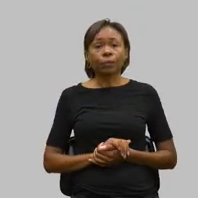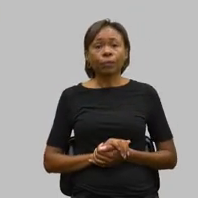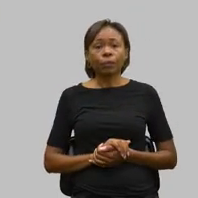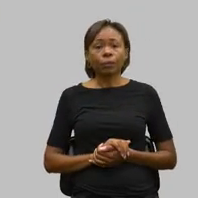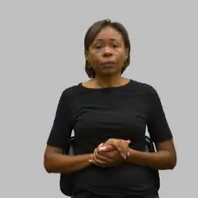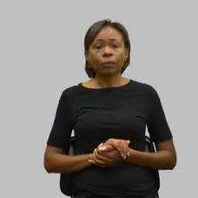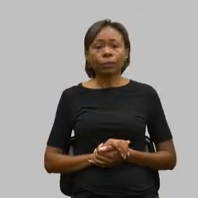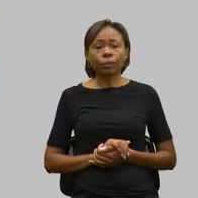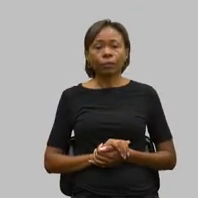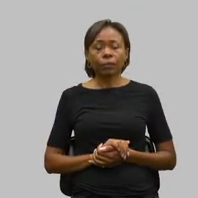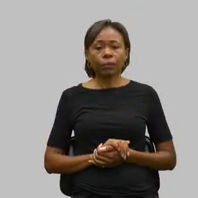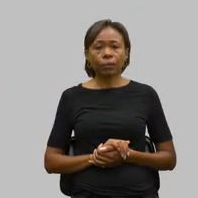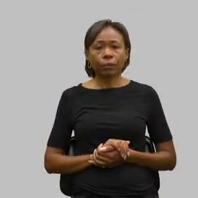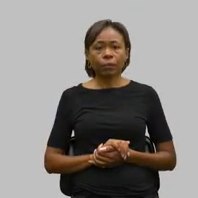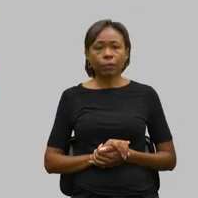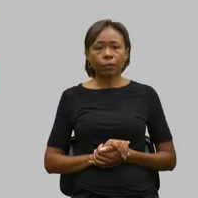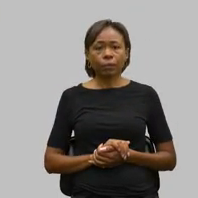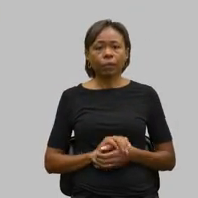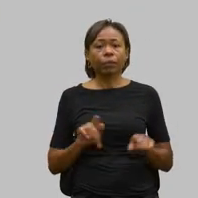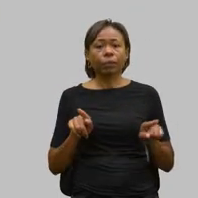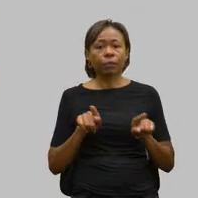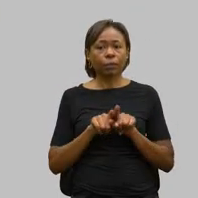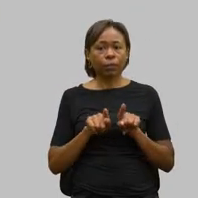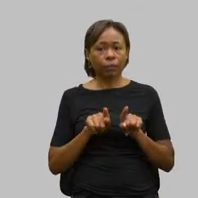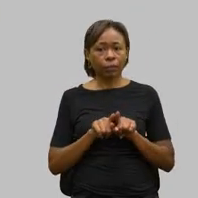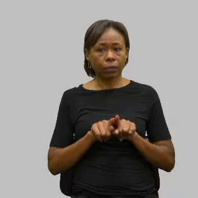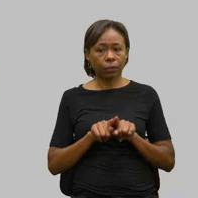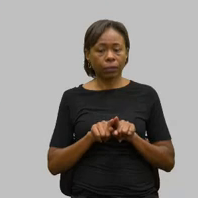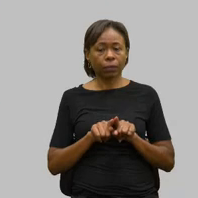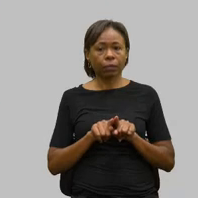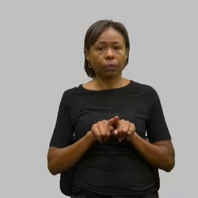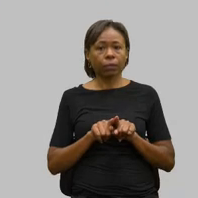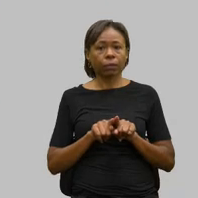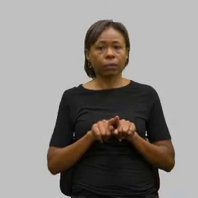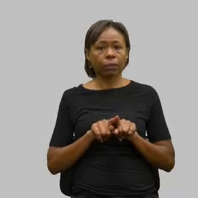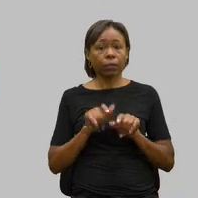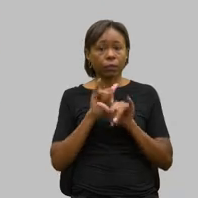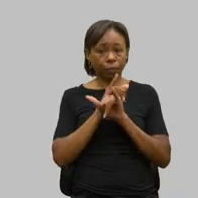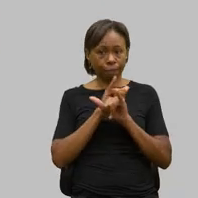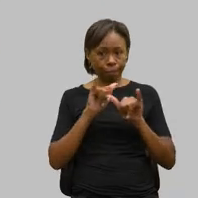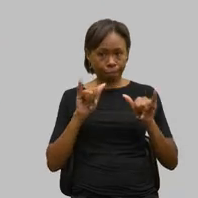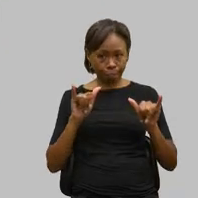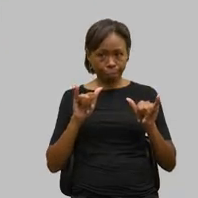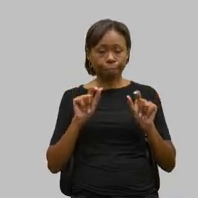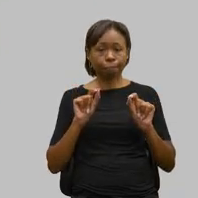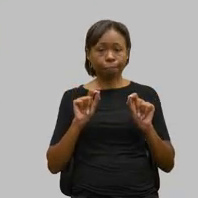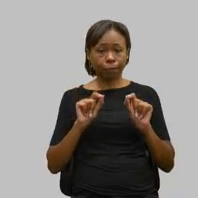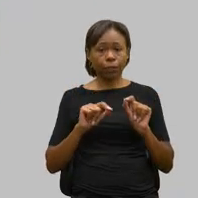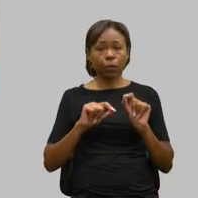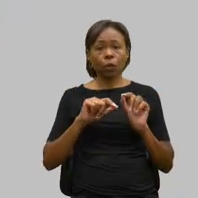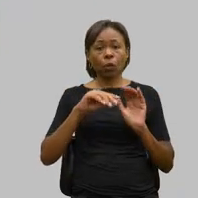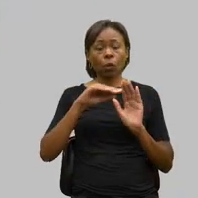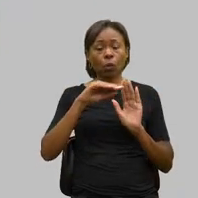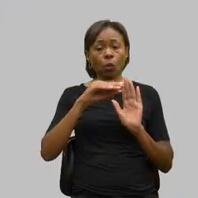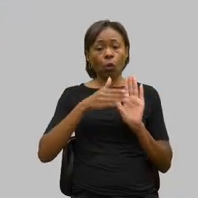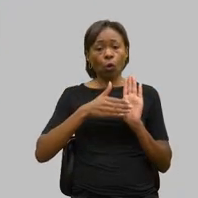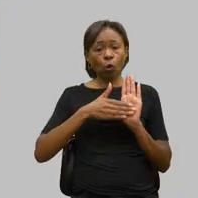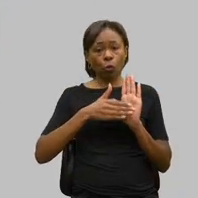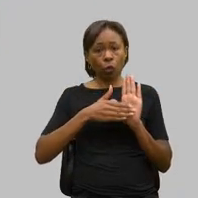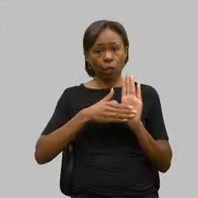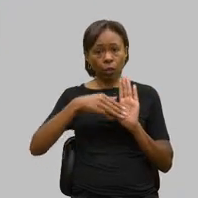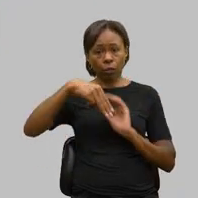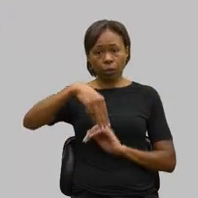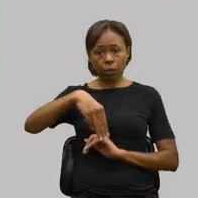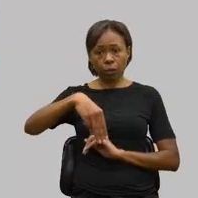a gente também ficou do senhor nos falar bastante sobre o programa Miglin, que é um